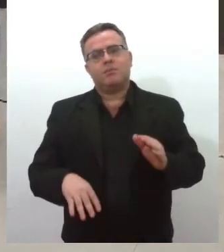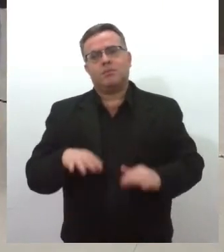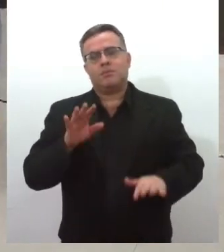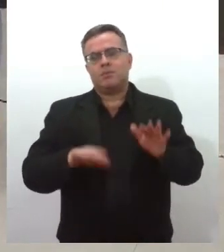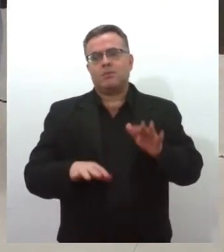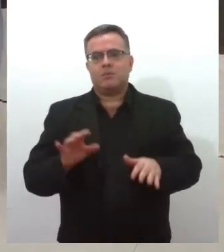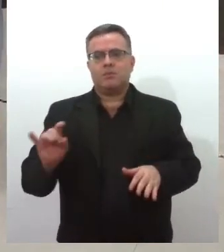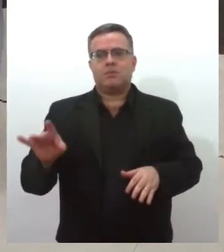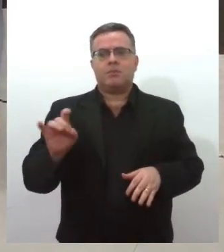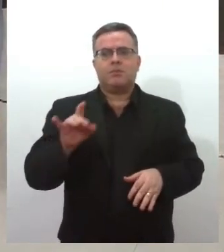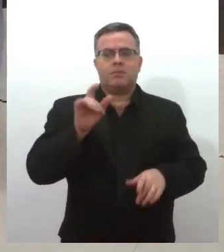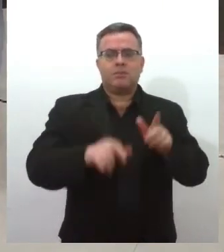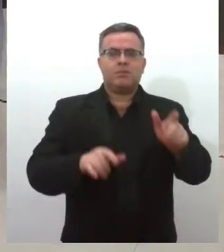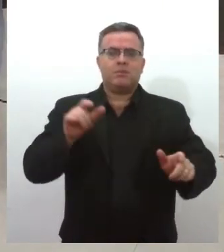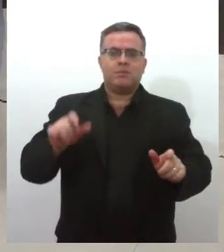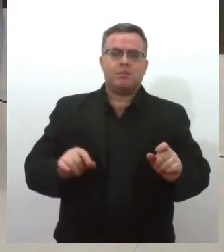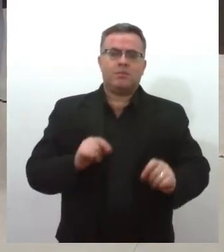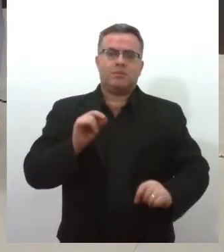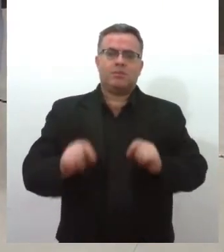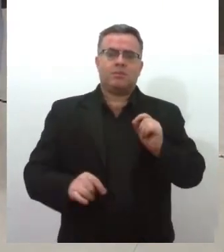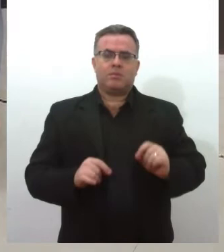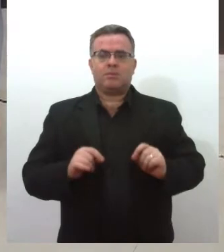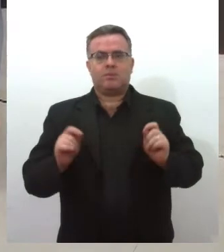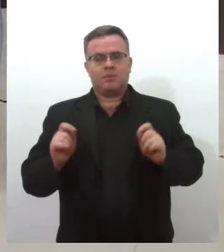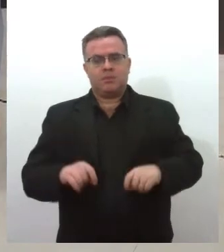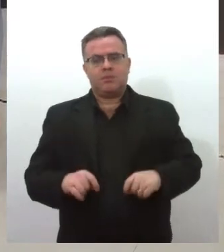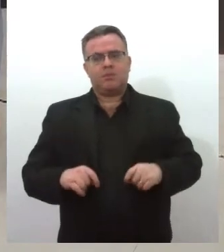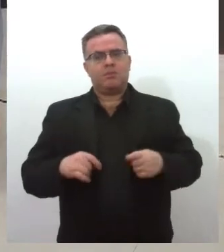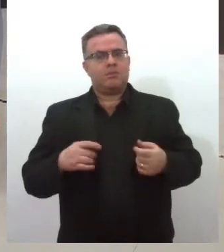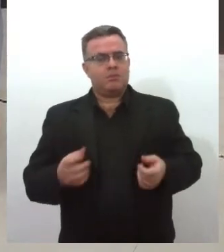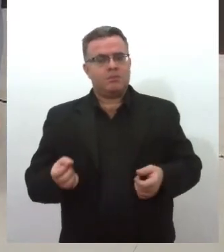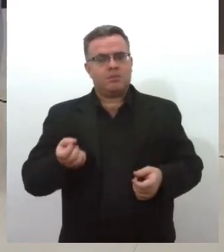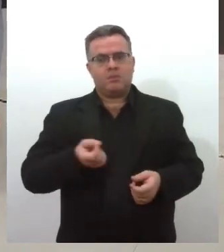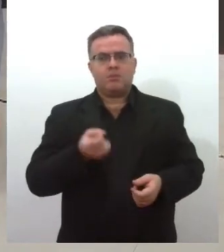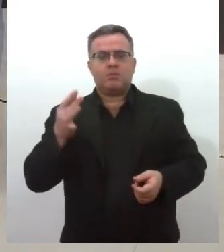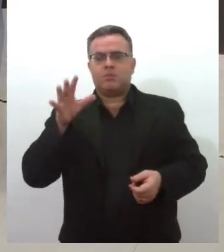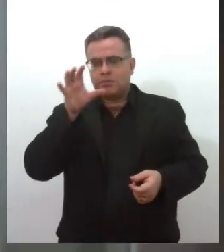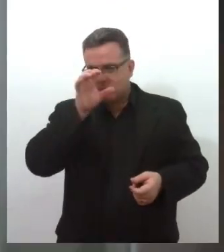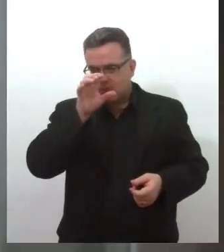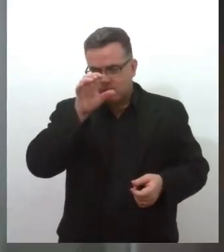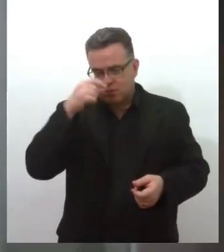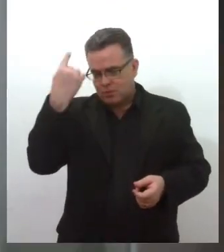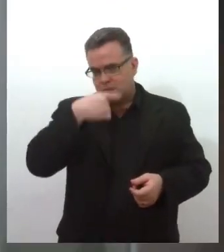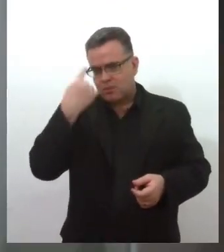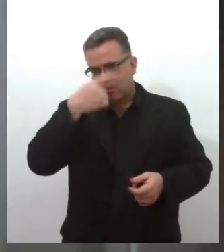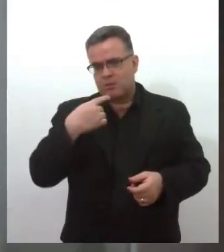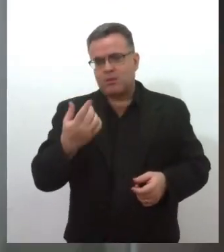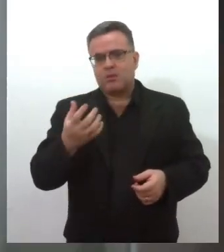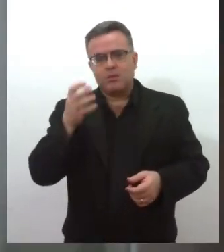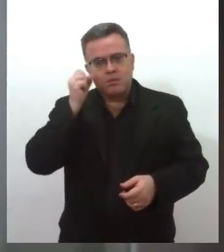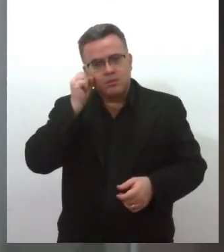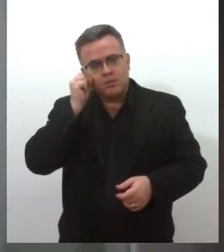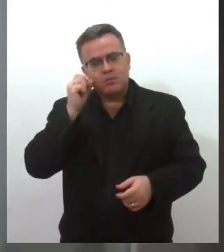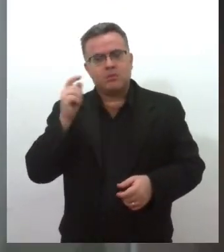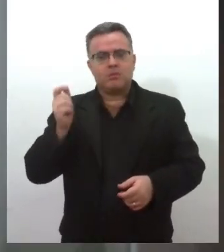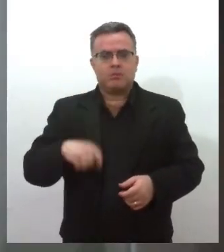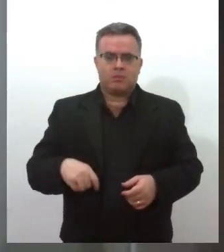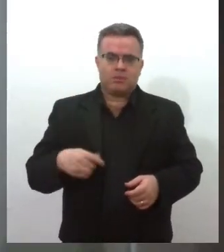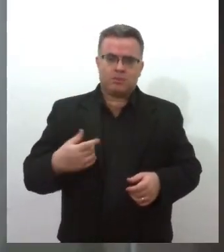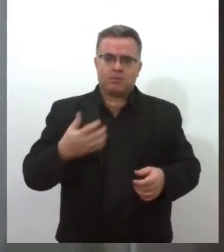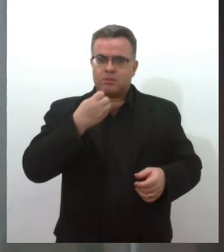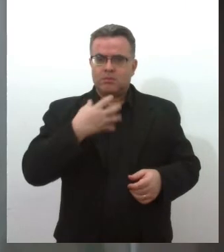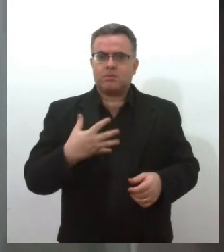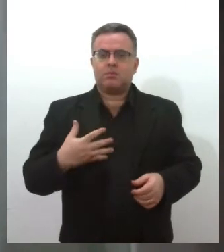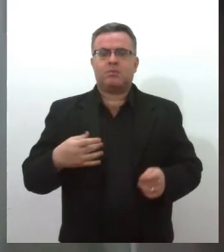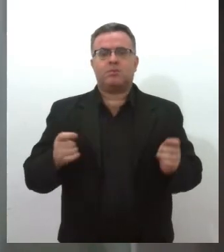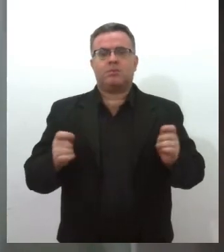Cada faixa etária, ela tem uma estimativa de horas de sono para que, digamos, que o sono seja um sono de qualidade.